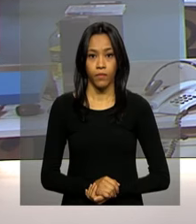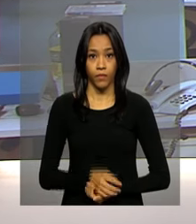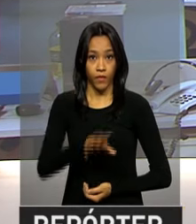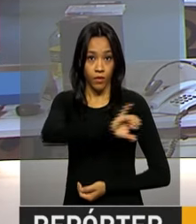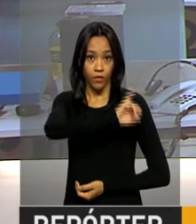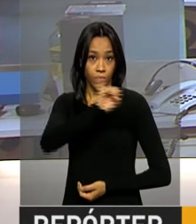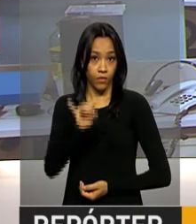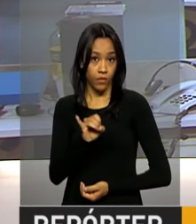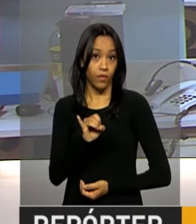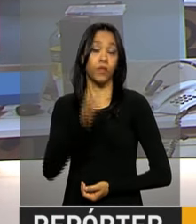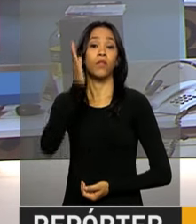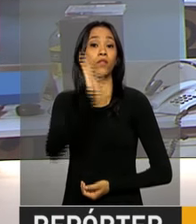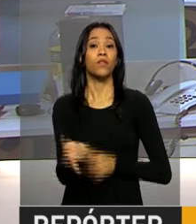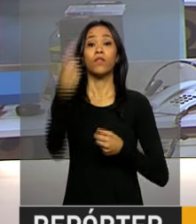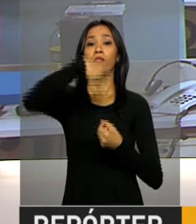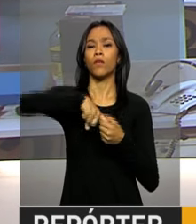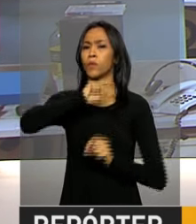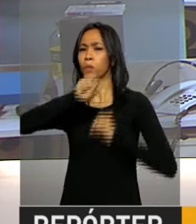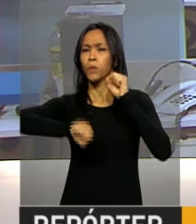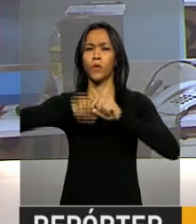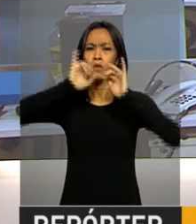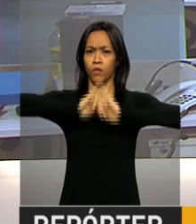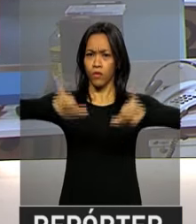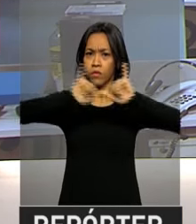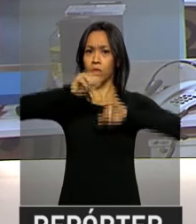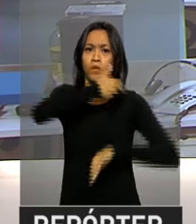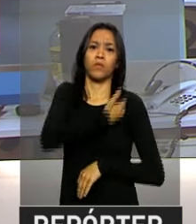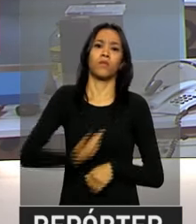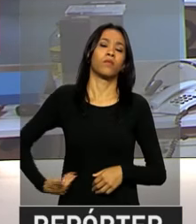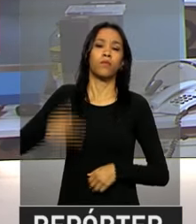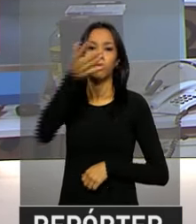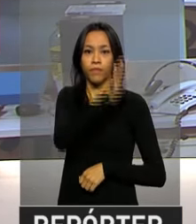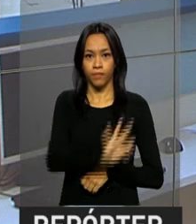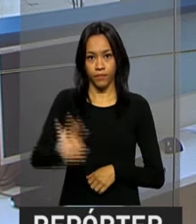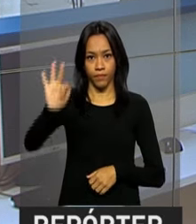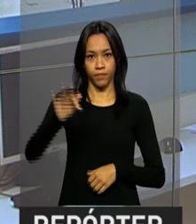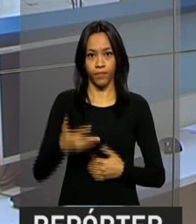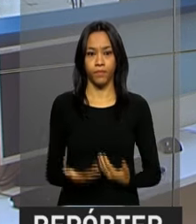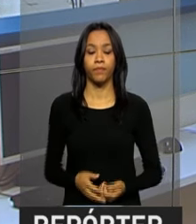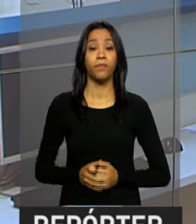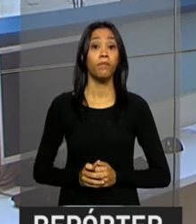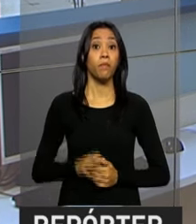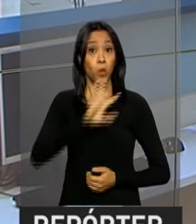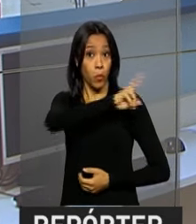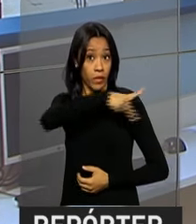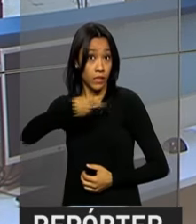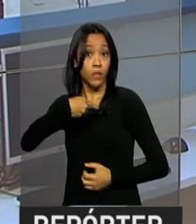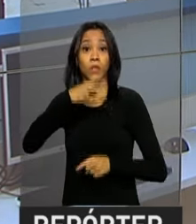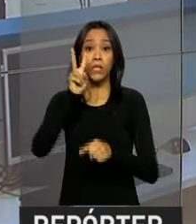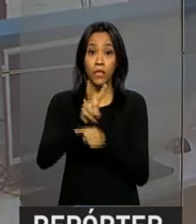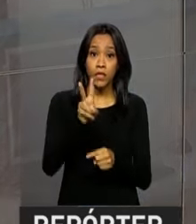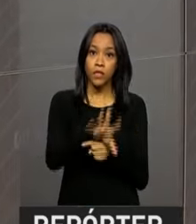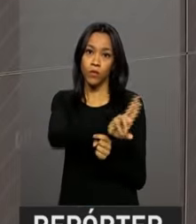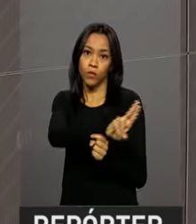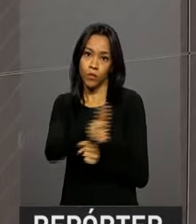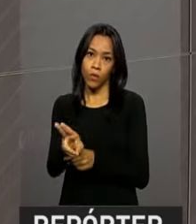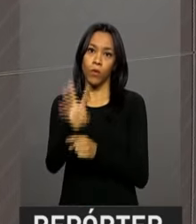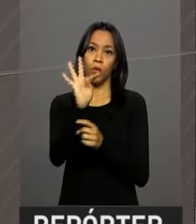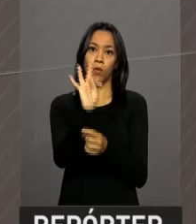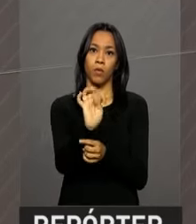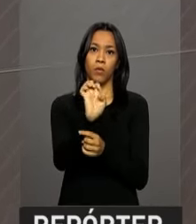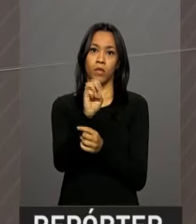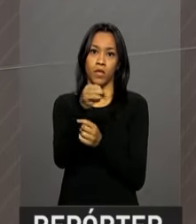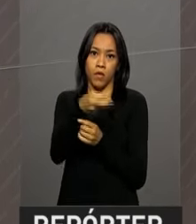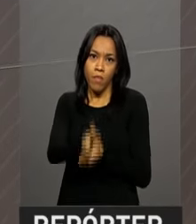Olá o repórter NBR está de volta com as notícias do governo federal o presidente interino Michel Temer tem agenda